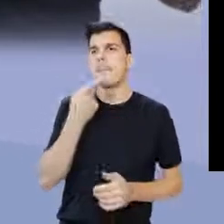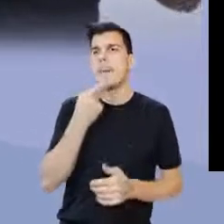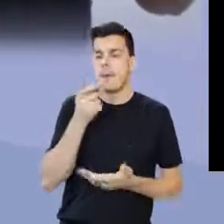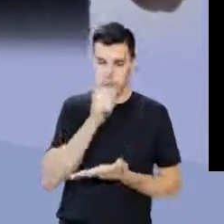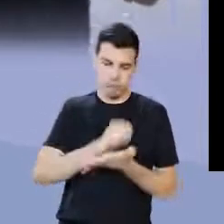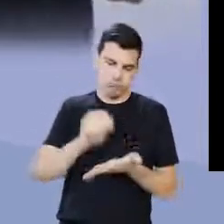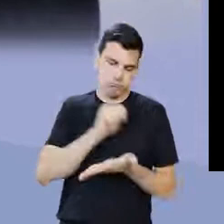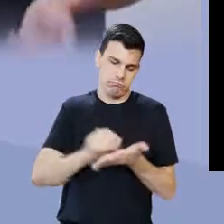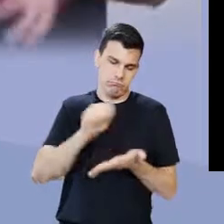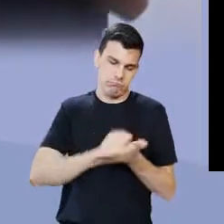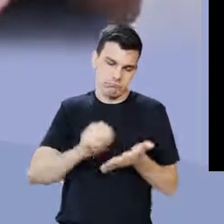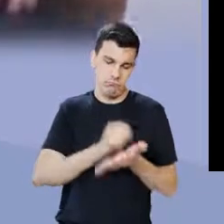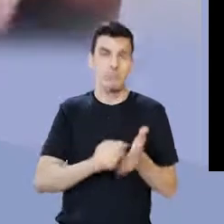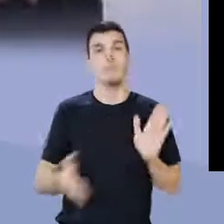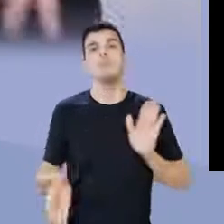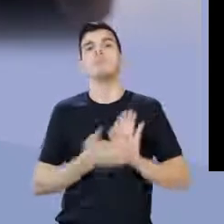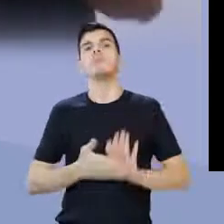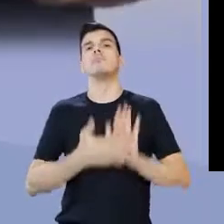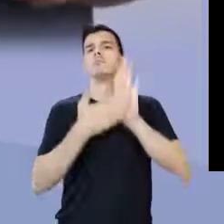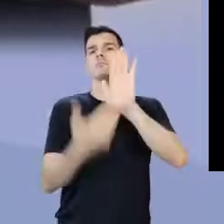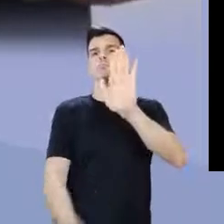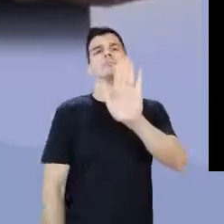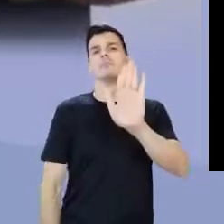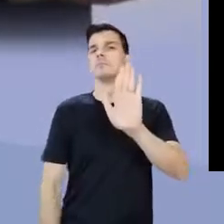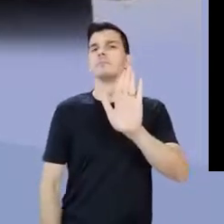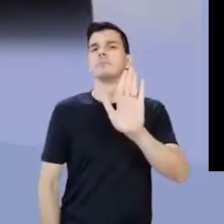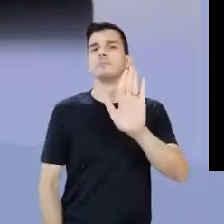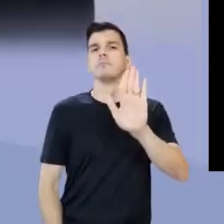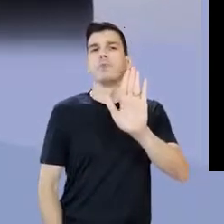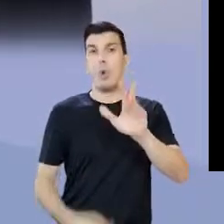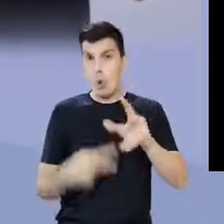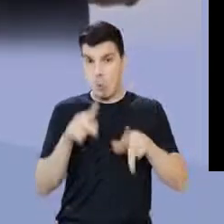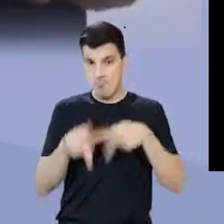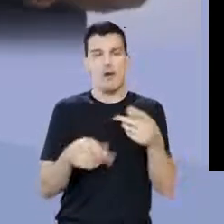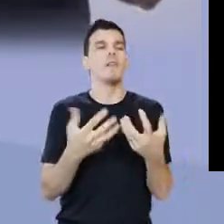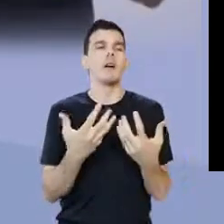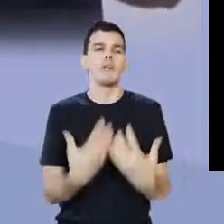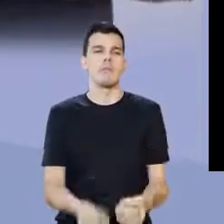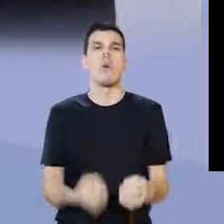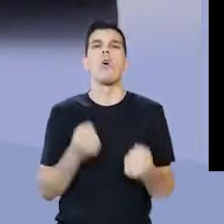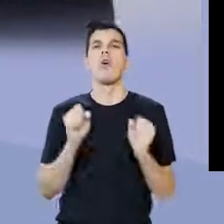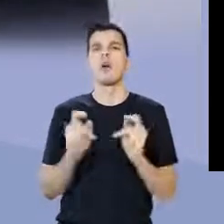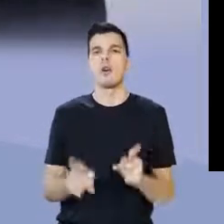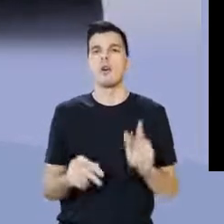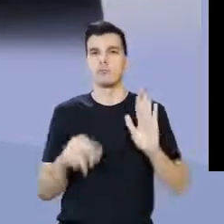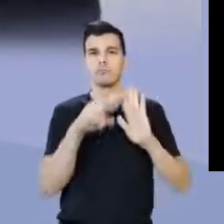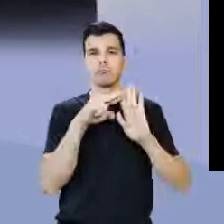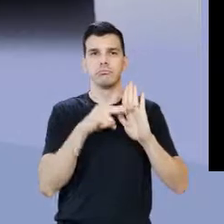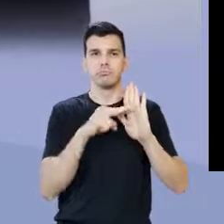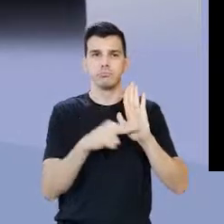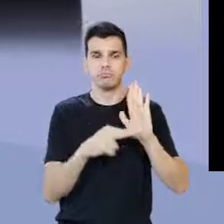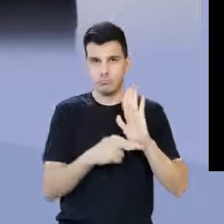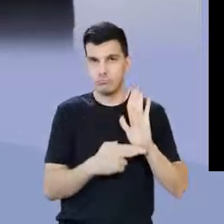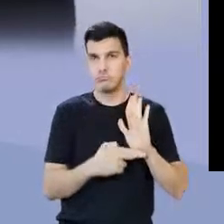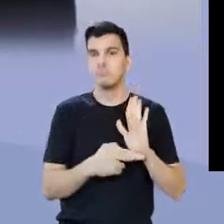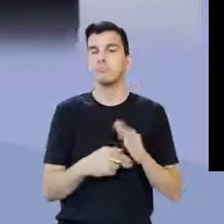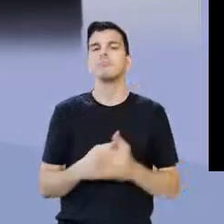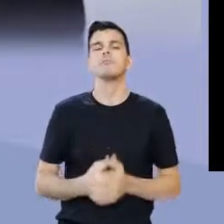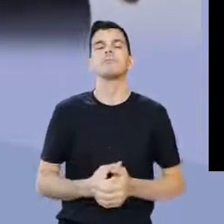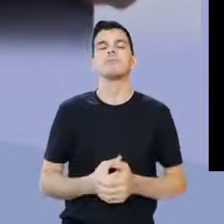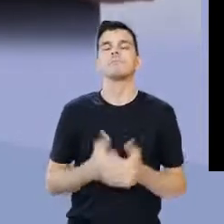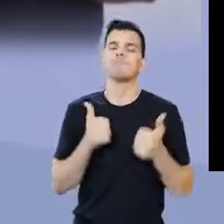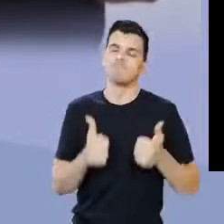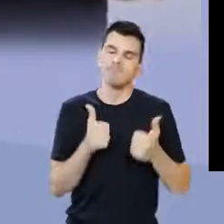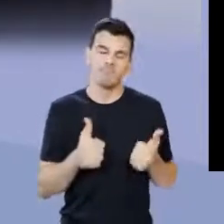as escreveu. Pronto, tá aqui. São leis agora. O povo aceitou. Tá bom, quer dizer que quem manda é quem tem que ter terra. Tá bom,